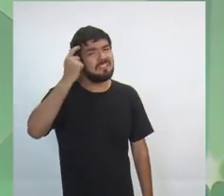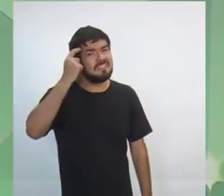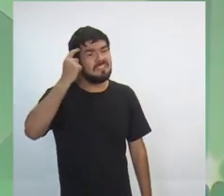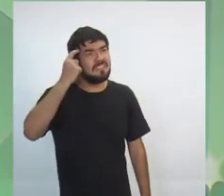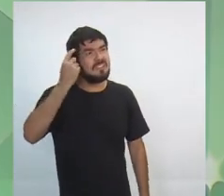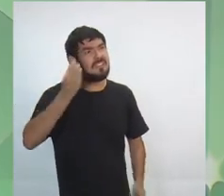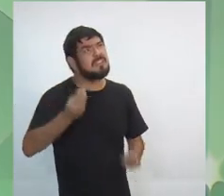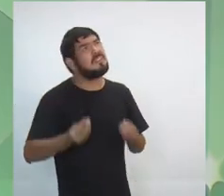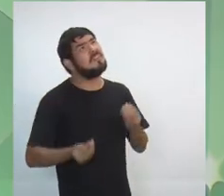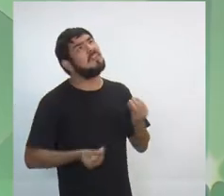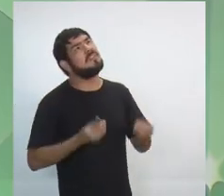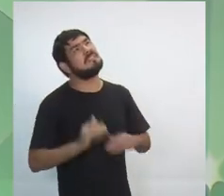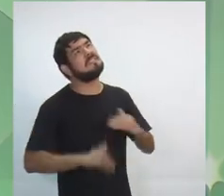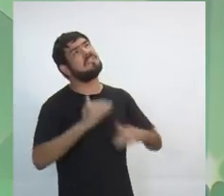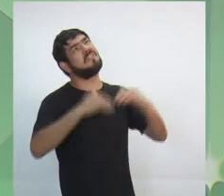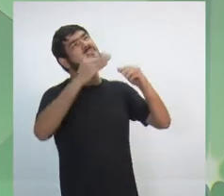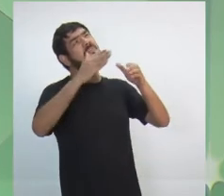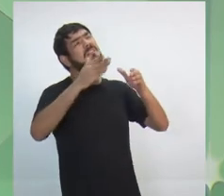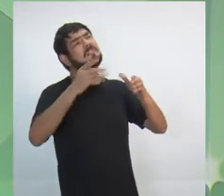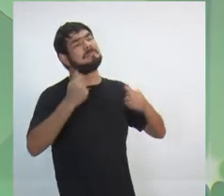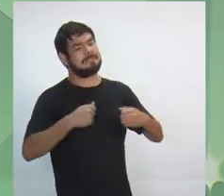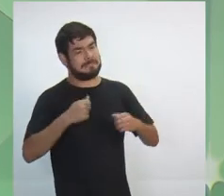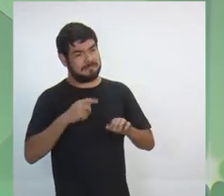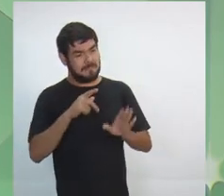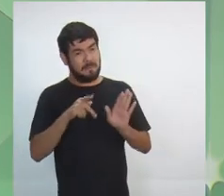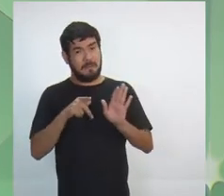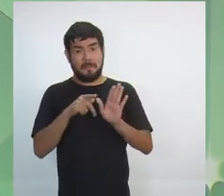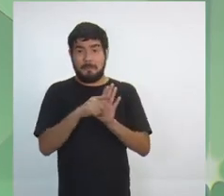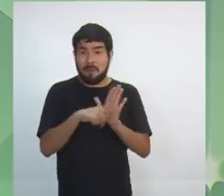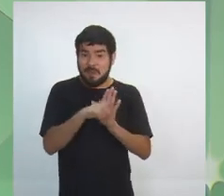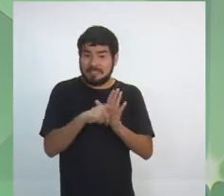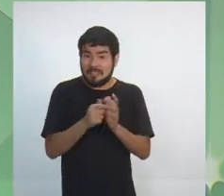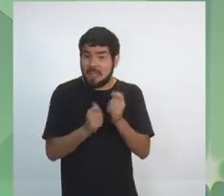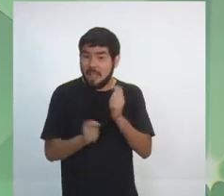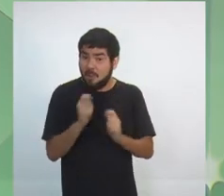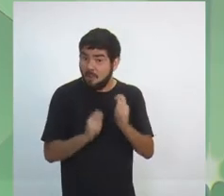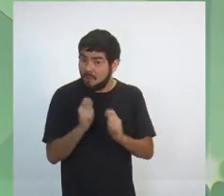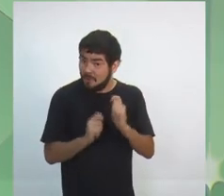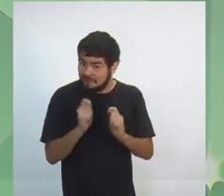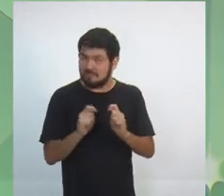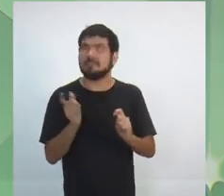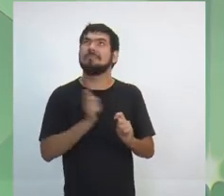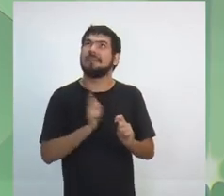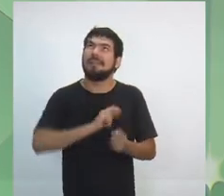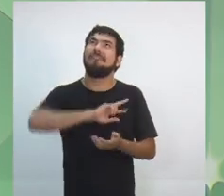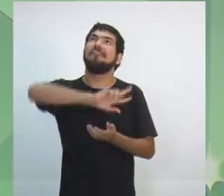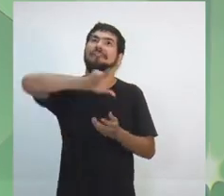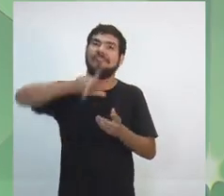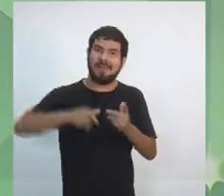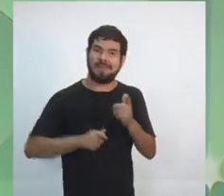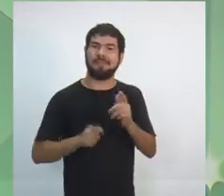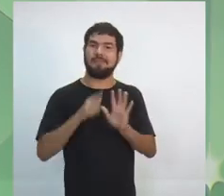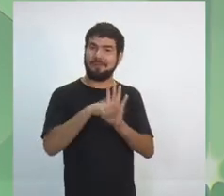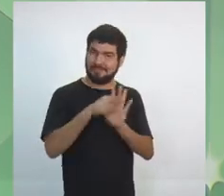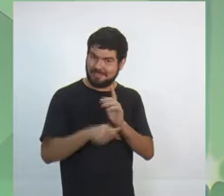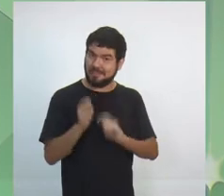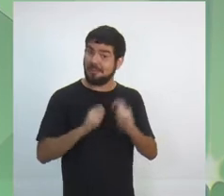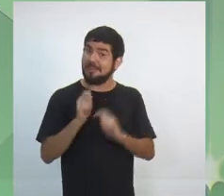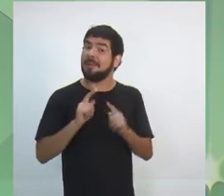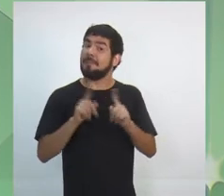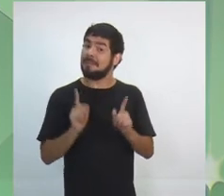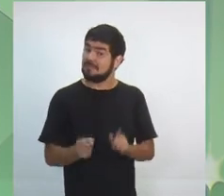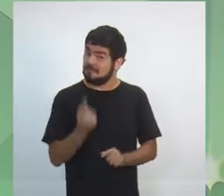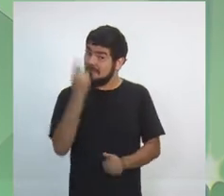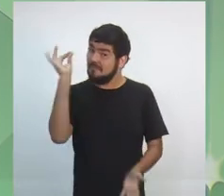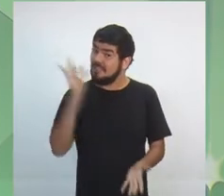tem que ser pensada de acordo com o projeto econômico. Portanto, nós temos vários projetos econômicos para o estado do Amazonas. Mas uma coisa é